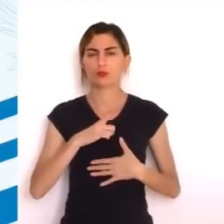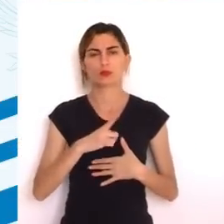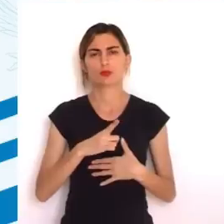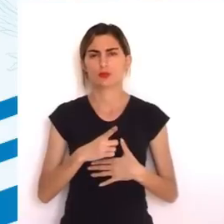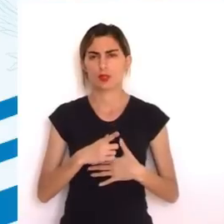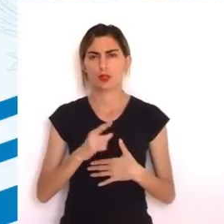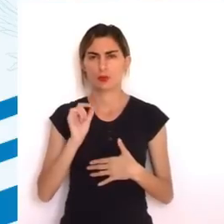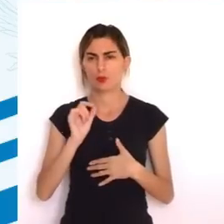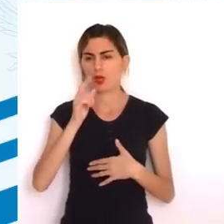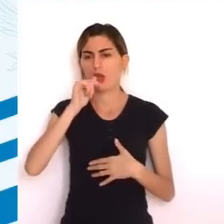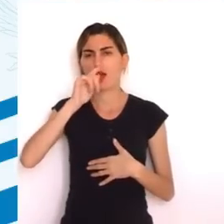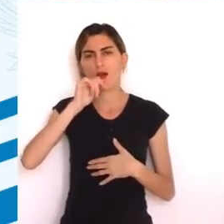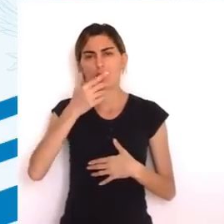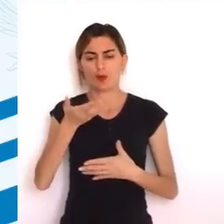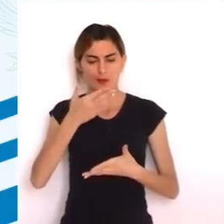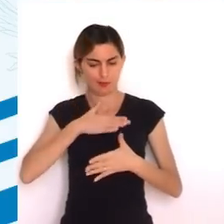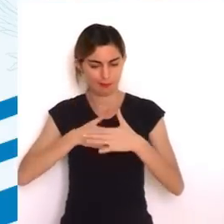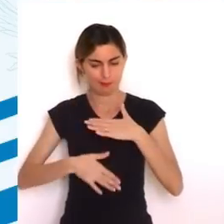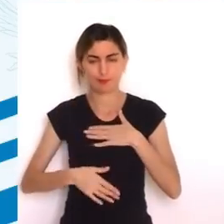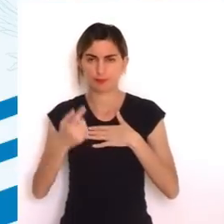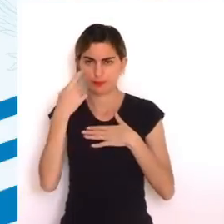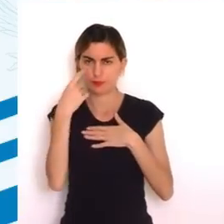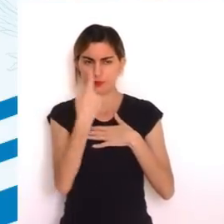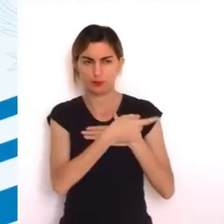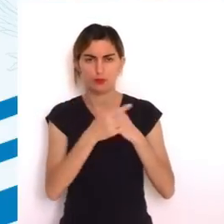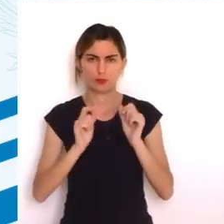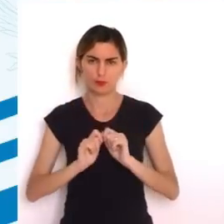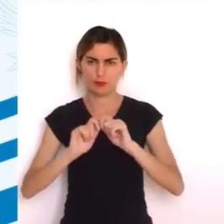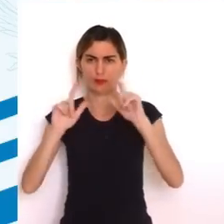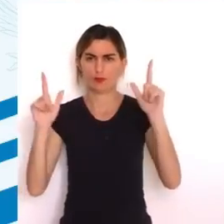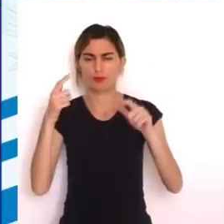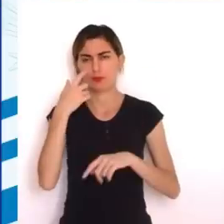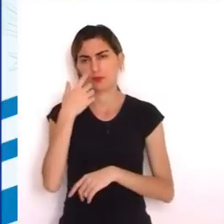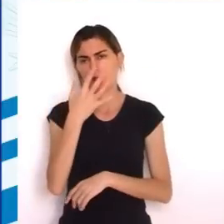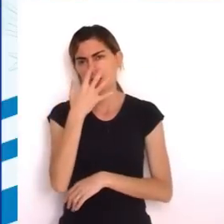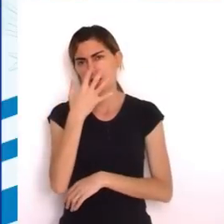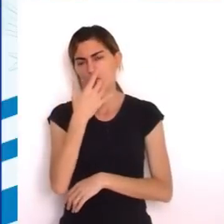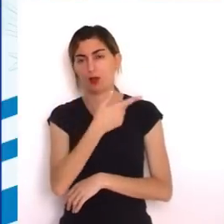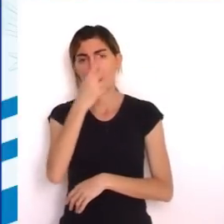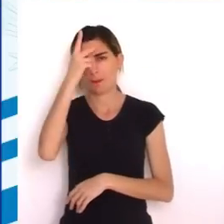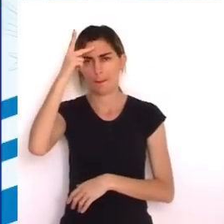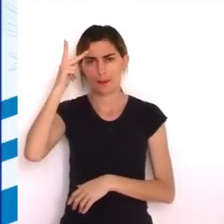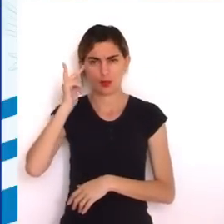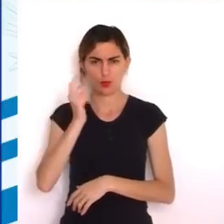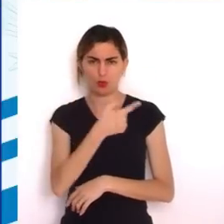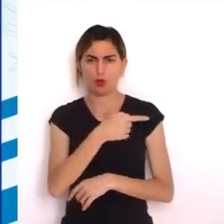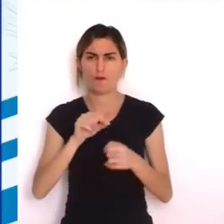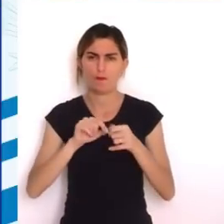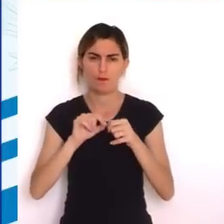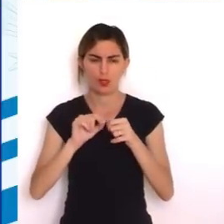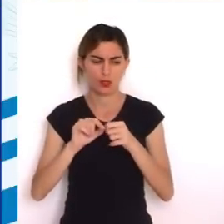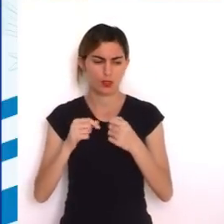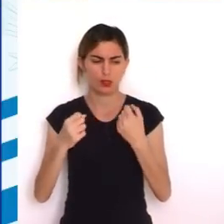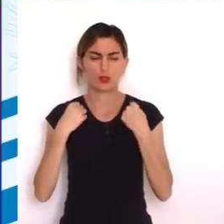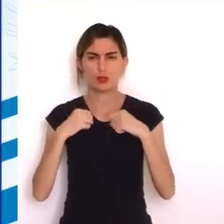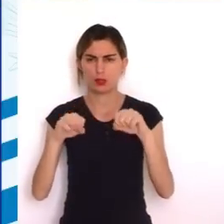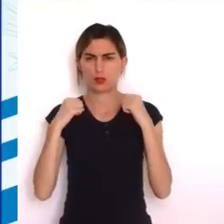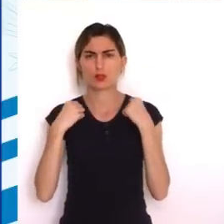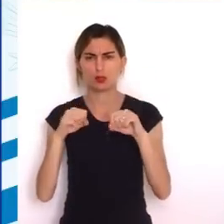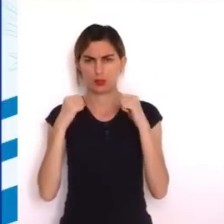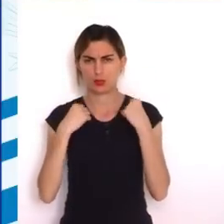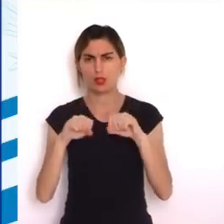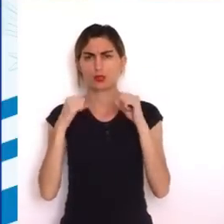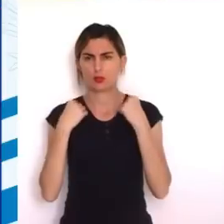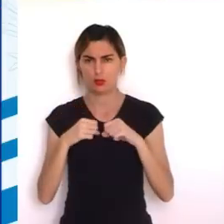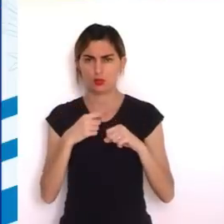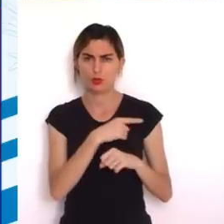ele é constituído aí de líquido. Então, nessa imagem, dá para observar que uma pessoa ela